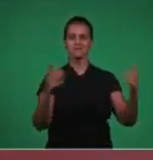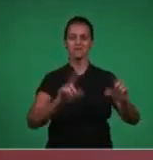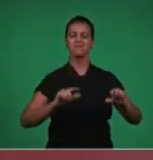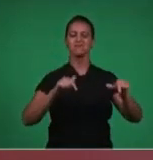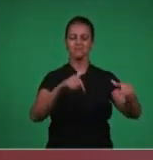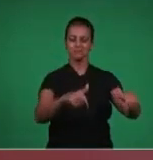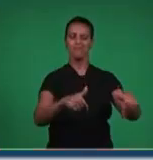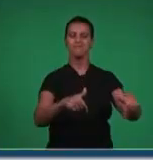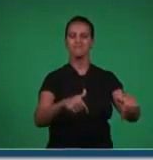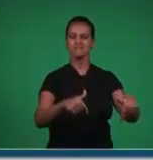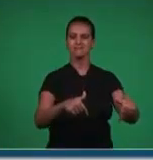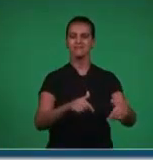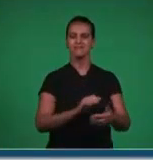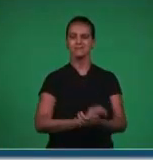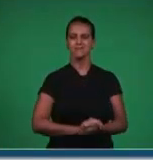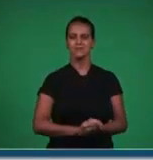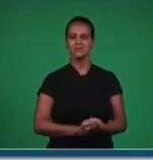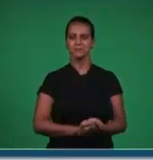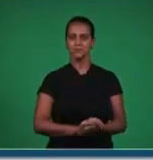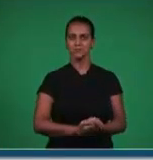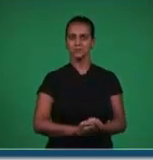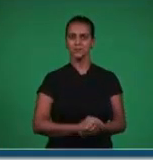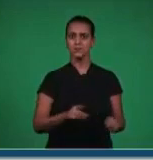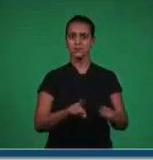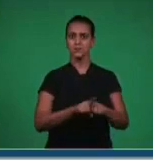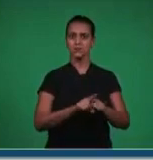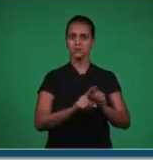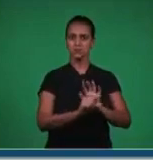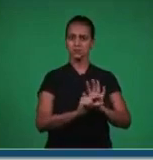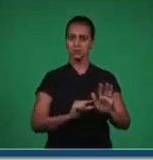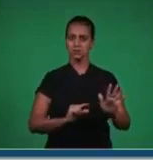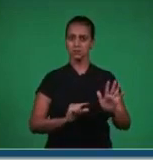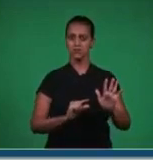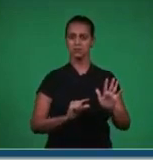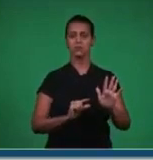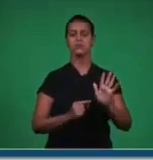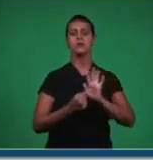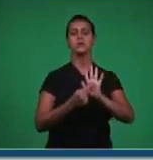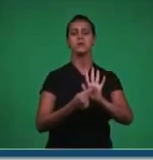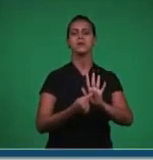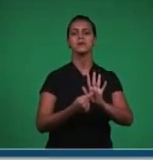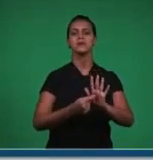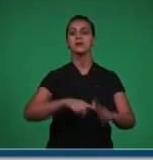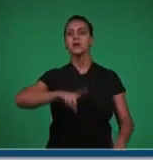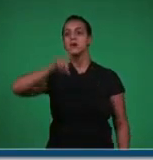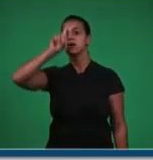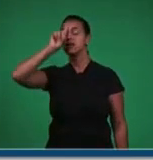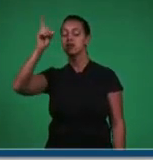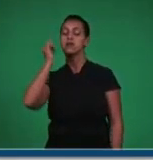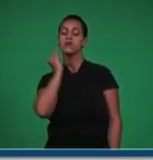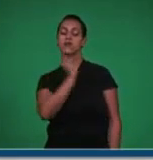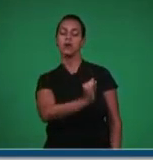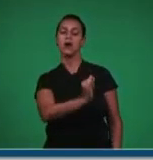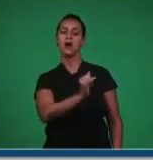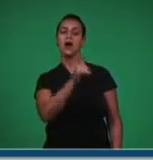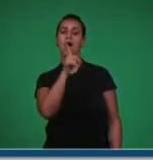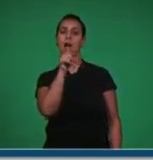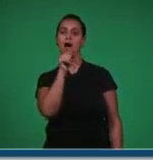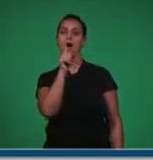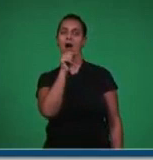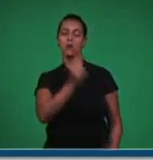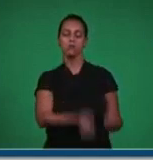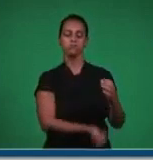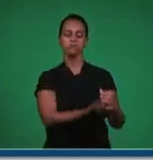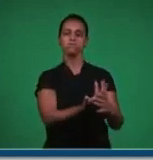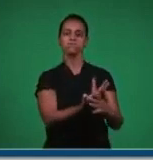em Gênesis 1:20, nos diz assim, lemos todos juntos. E disse Deus, produzam as águas abundantemente répteis,